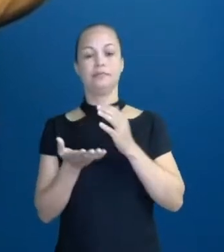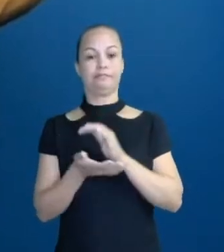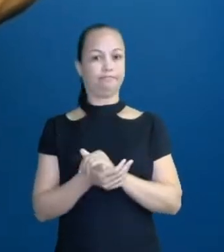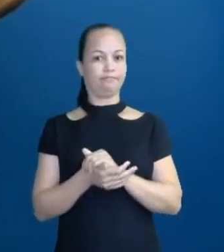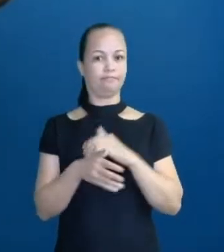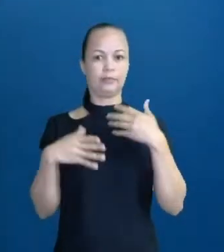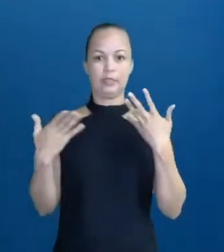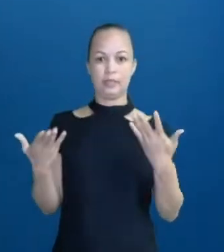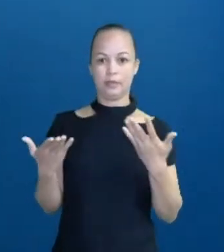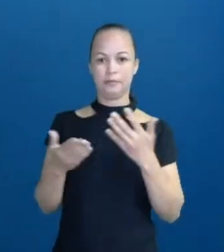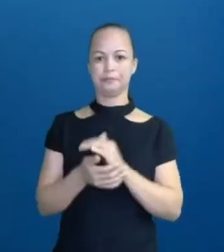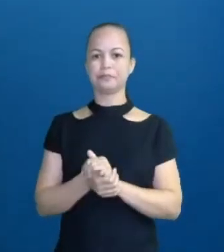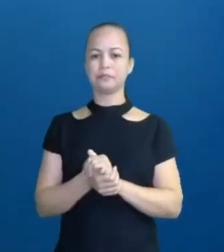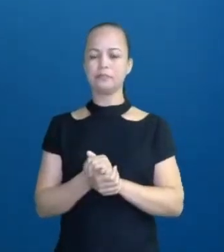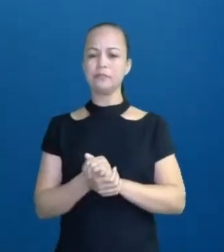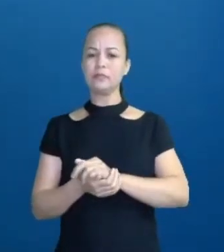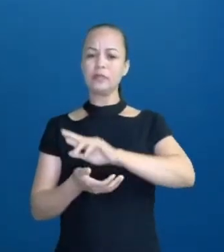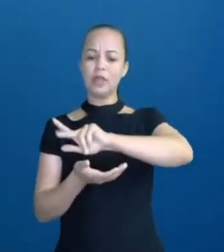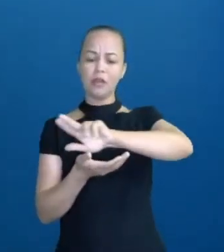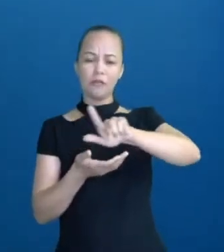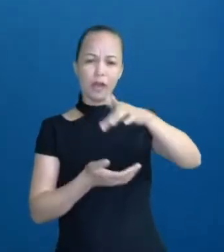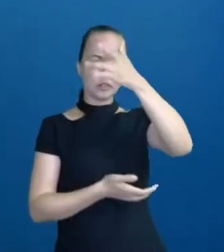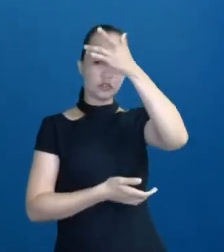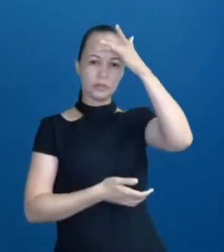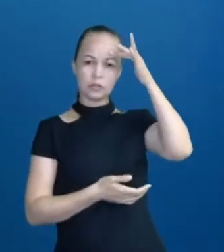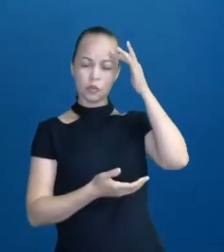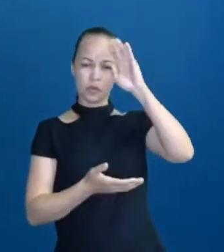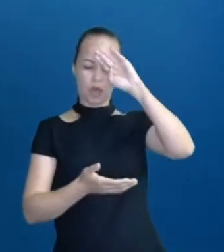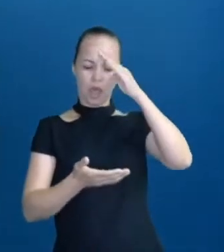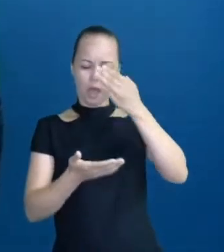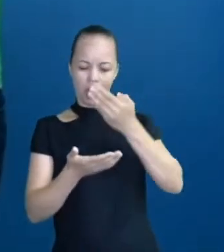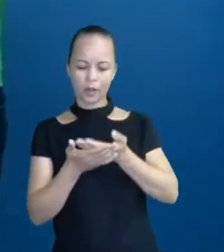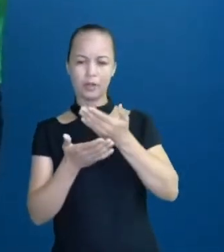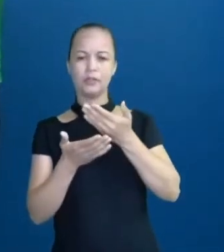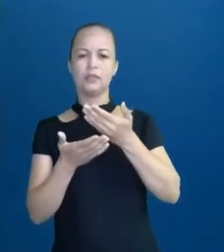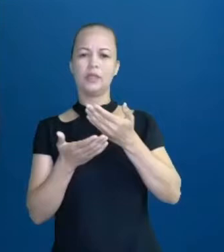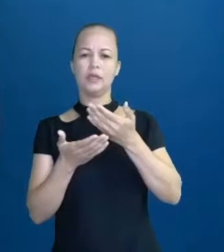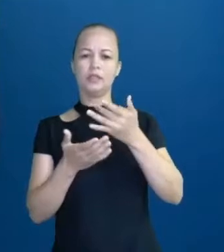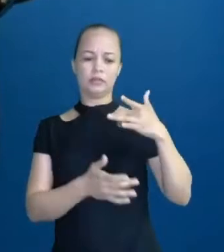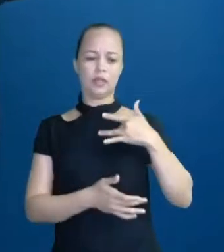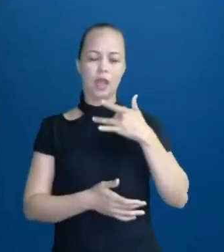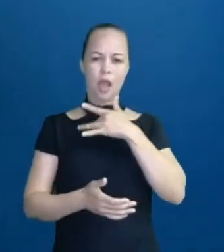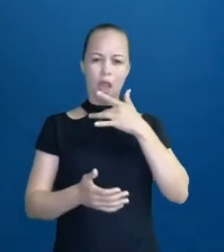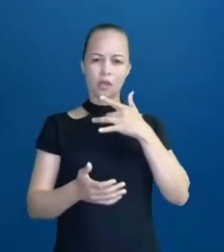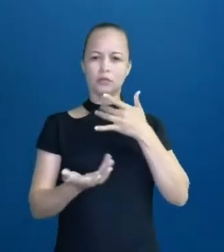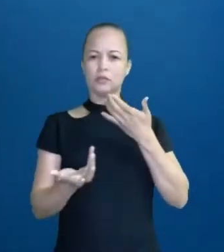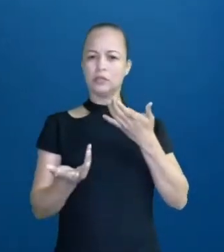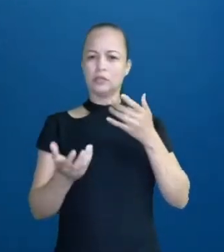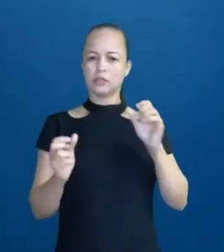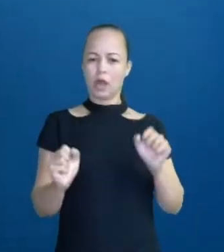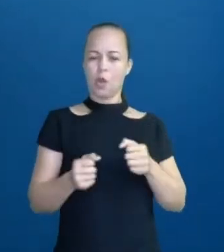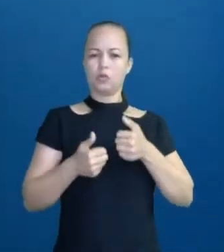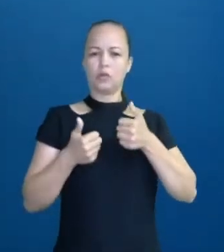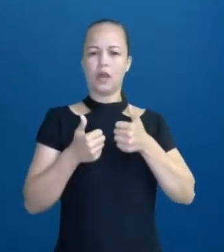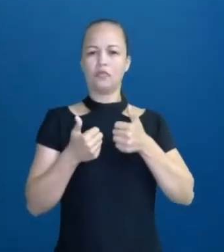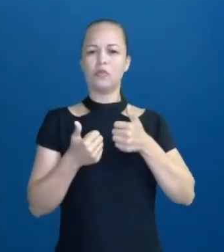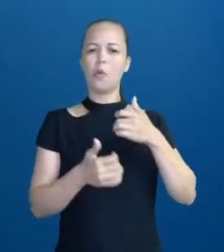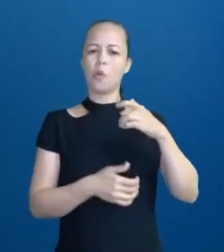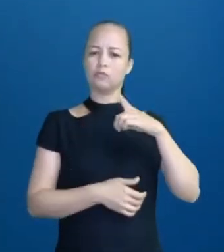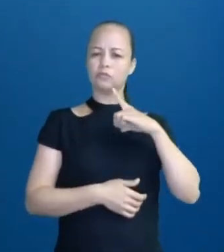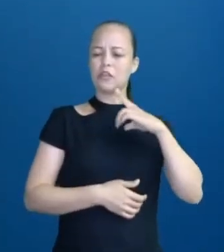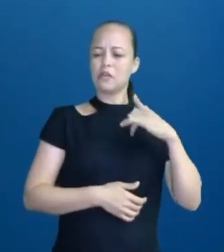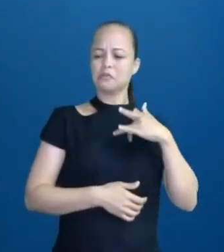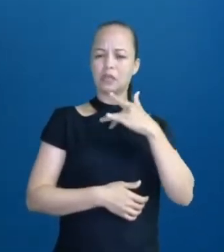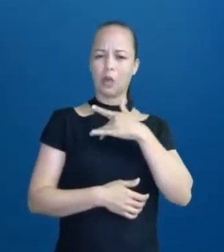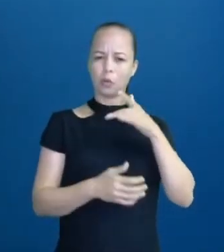aí? Muitas pessoas acreditam que estar saudável, ter saúde, é se